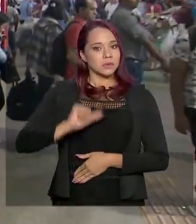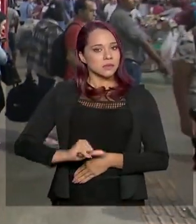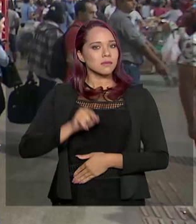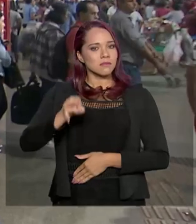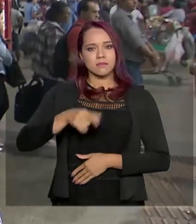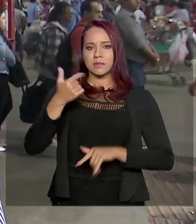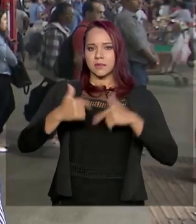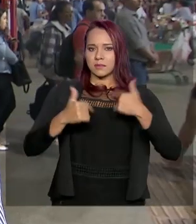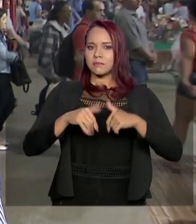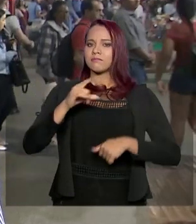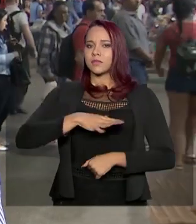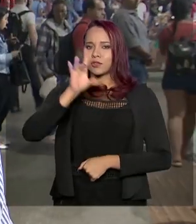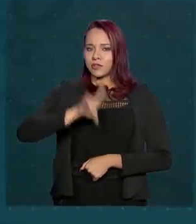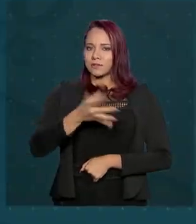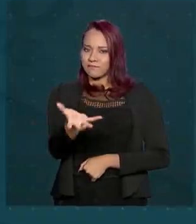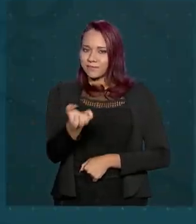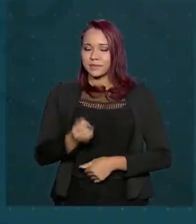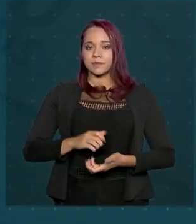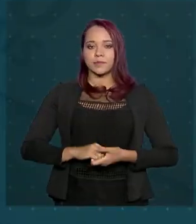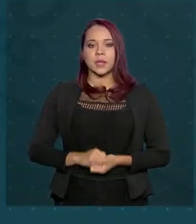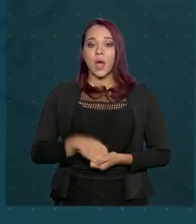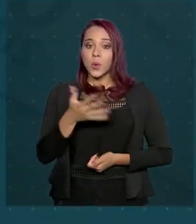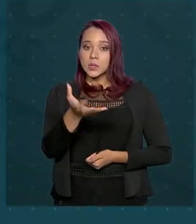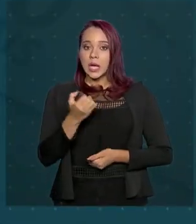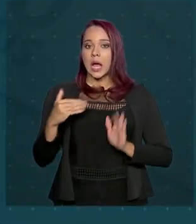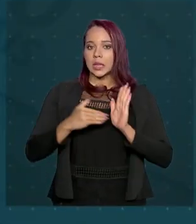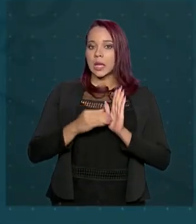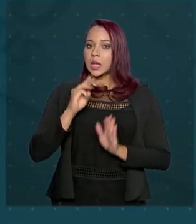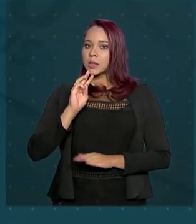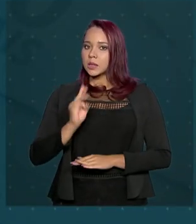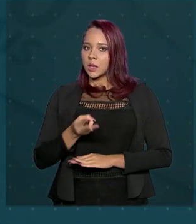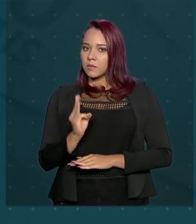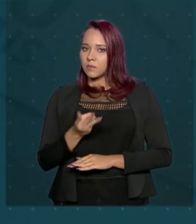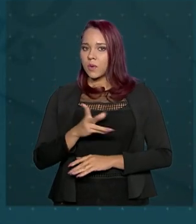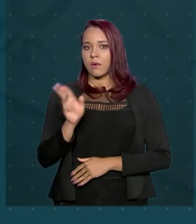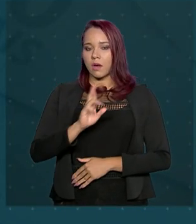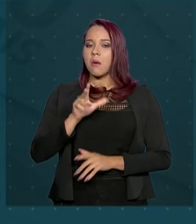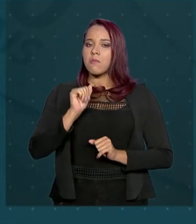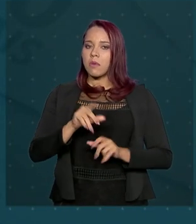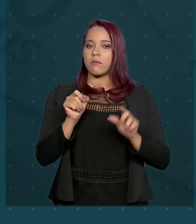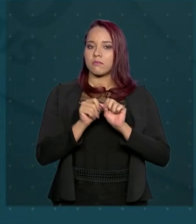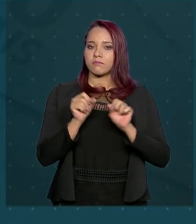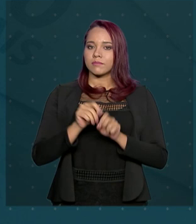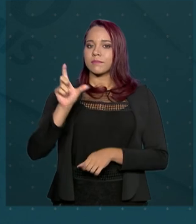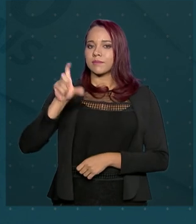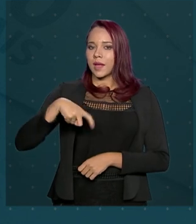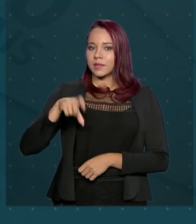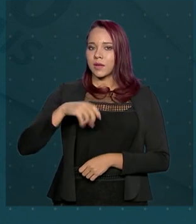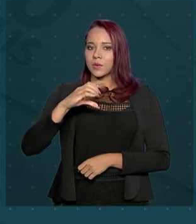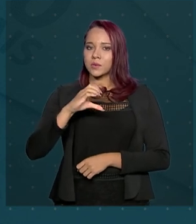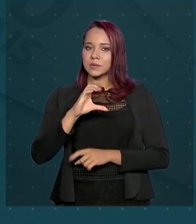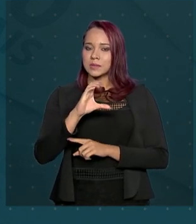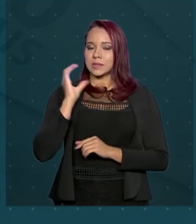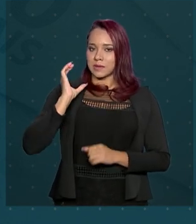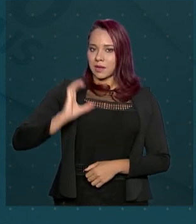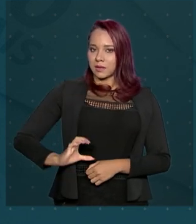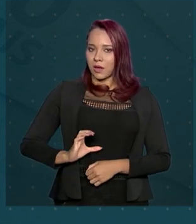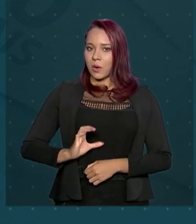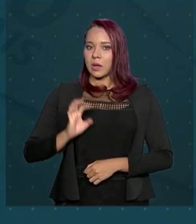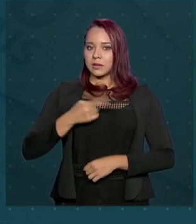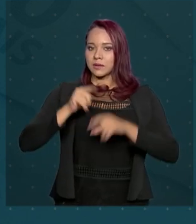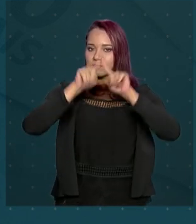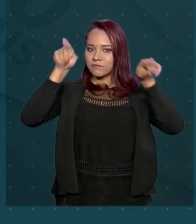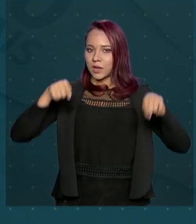ele tem direito a estar recebendo. Os saques de até 3 mil reais podem ser feitos com o cartão do cidadão nos terminais de